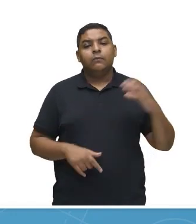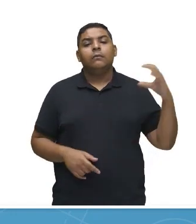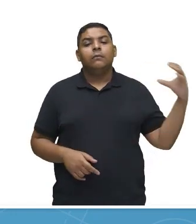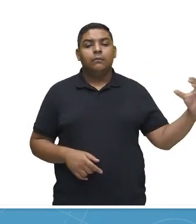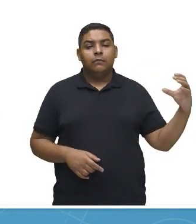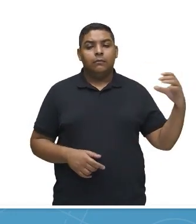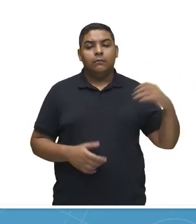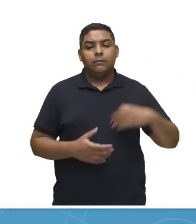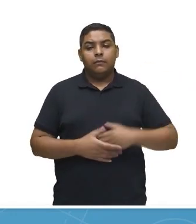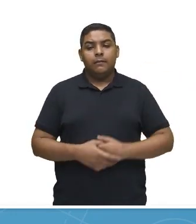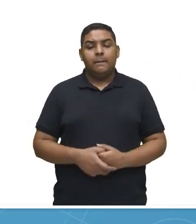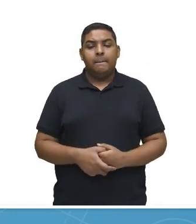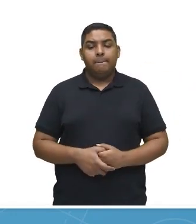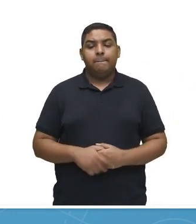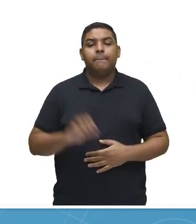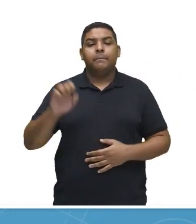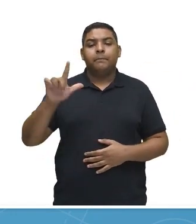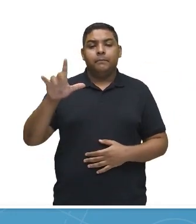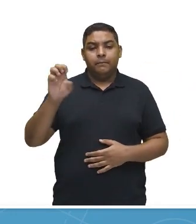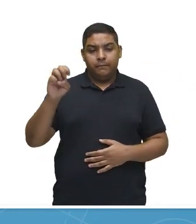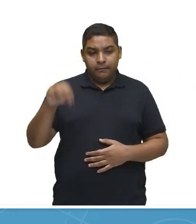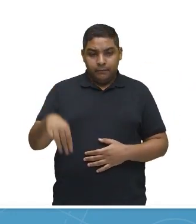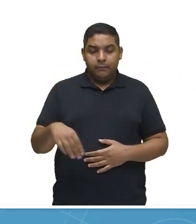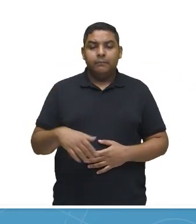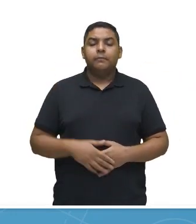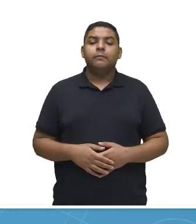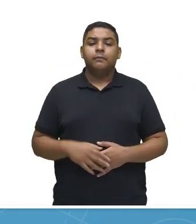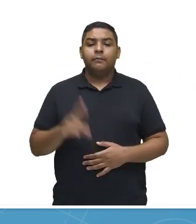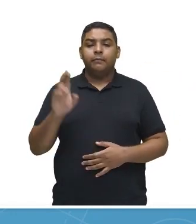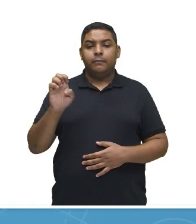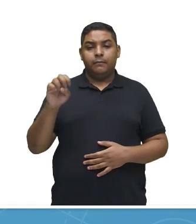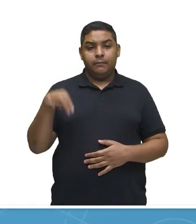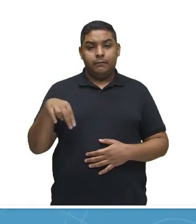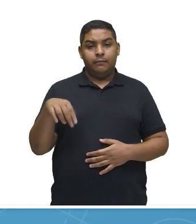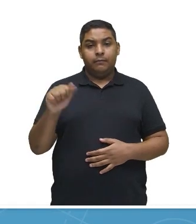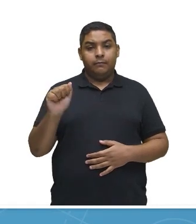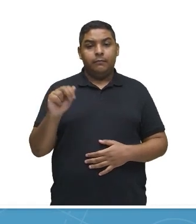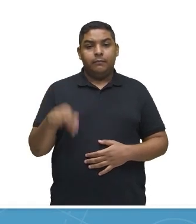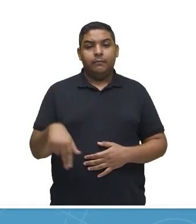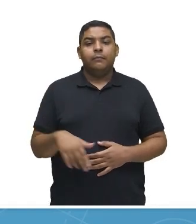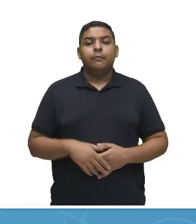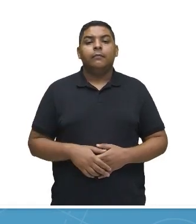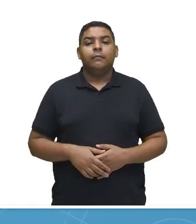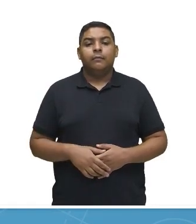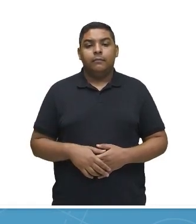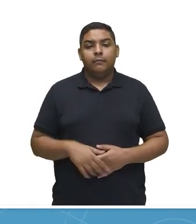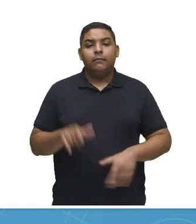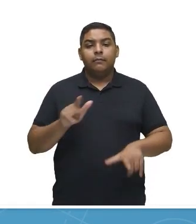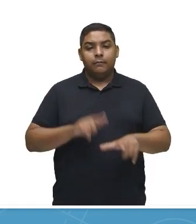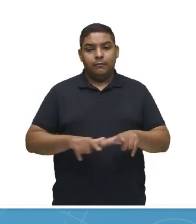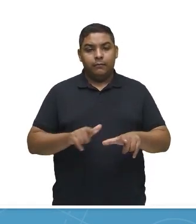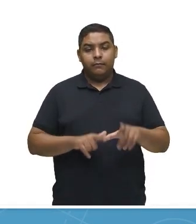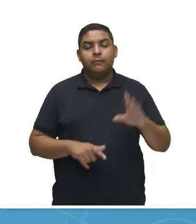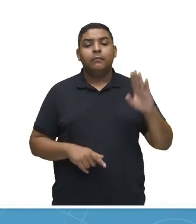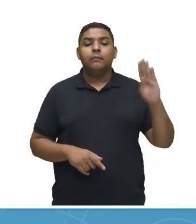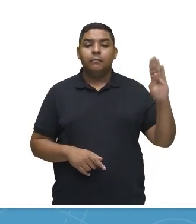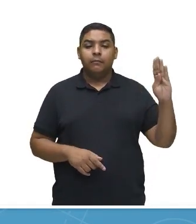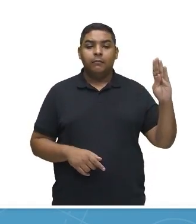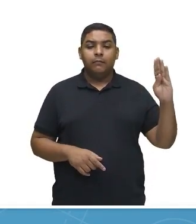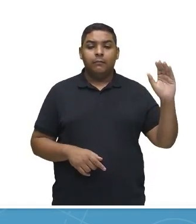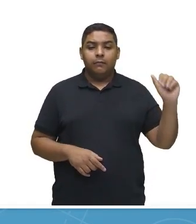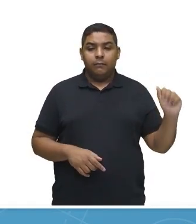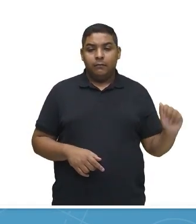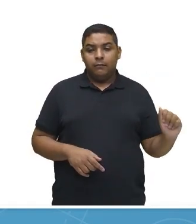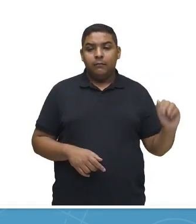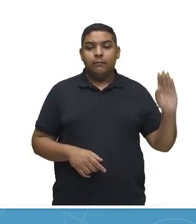também. A Ellen, o Renan. O Renan colocou letra B e a Ellen colocou letra A, tá? Ficou na dúvida